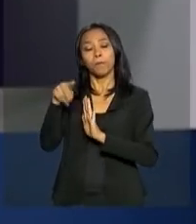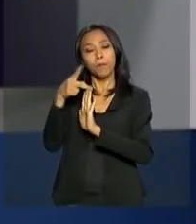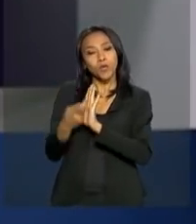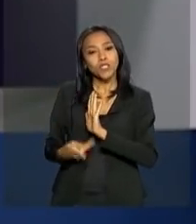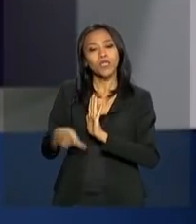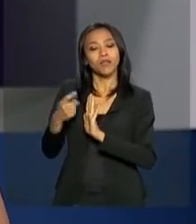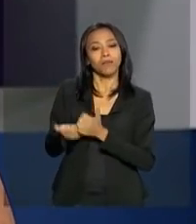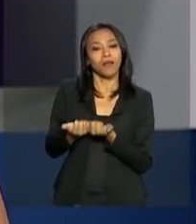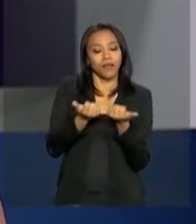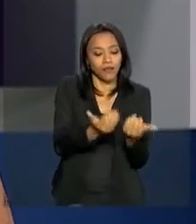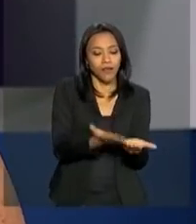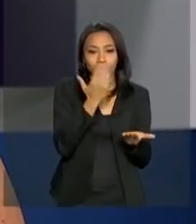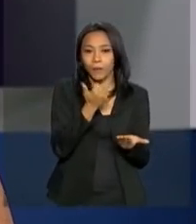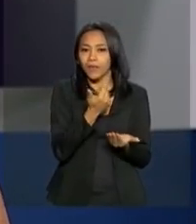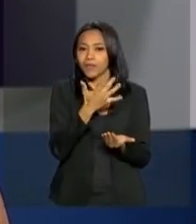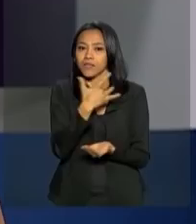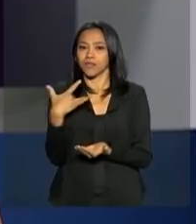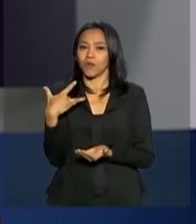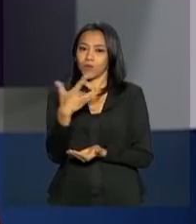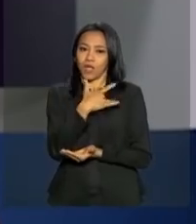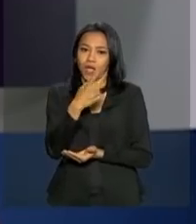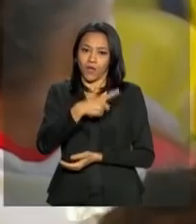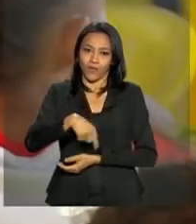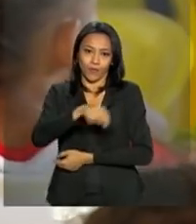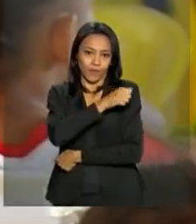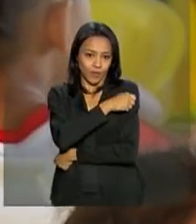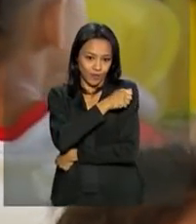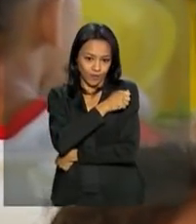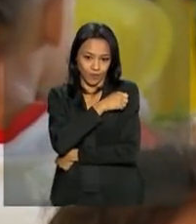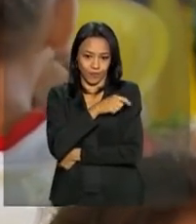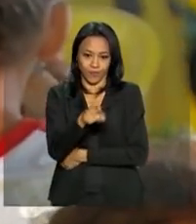saudável para os alunos durante todo o ano